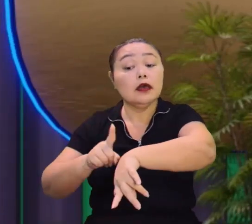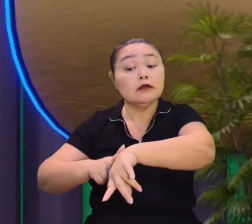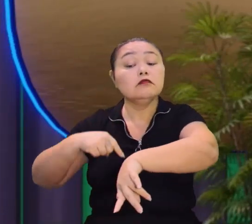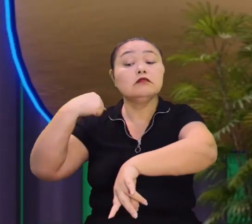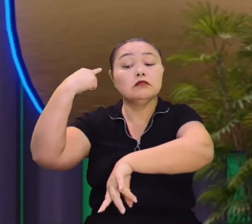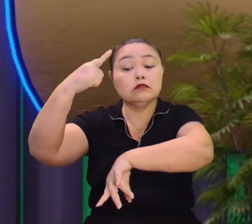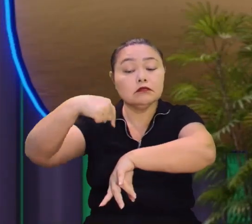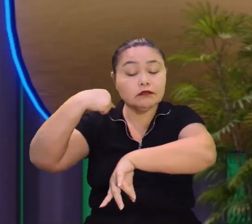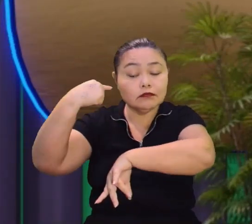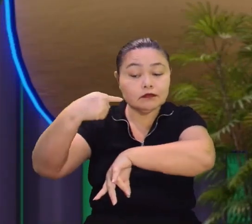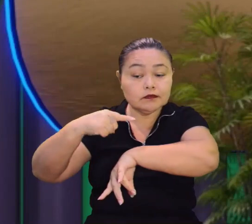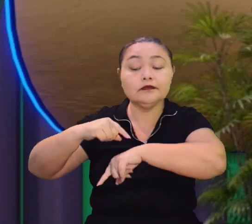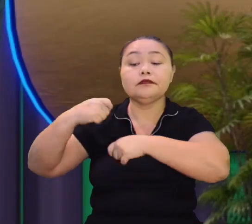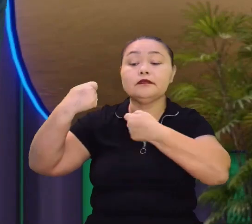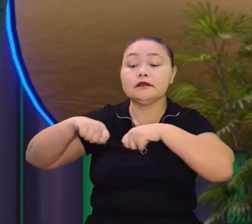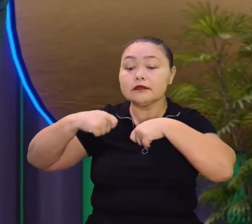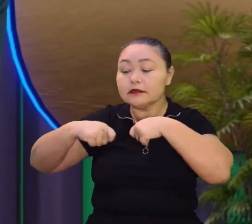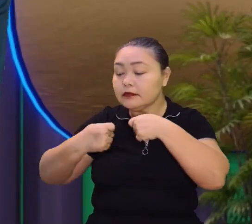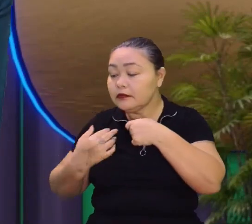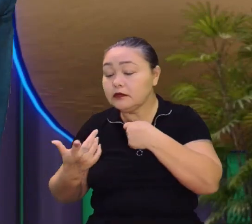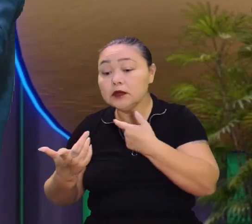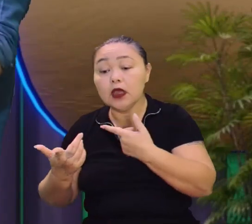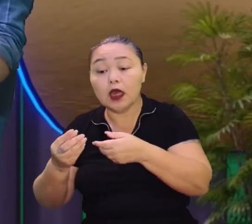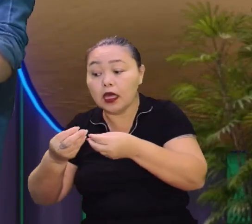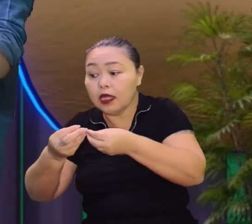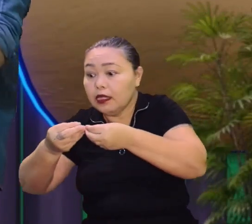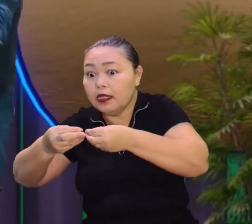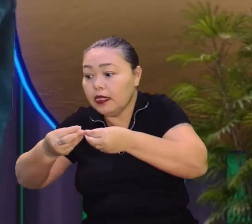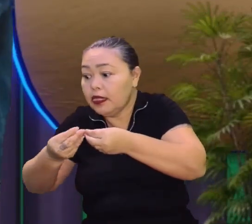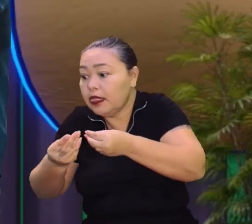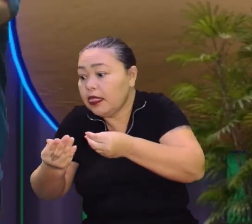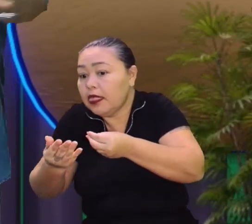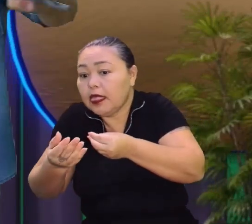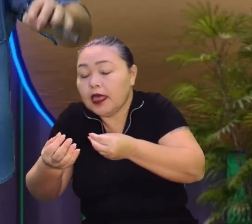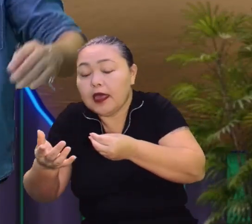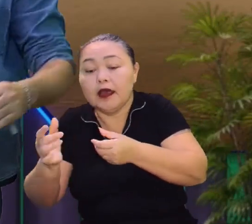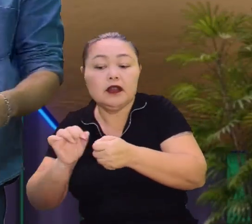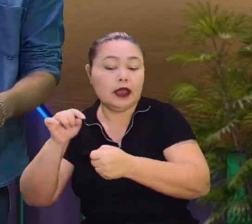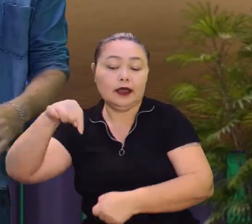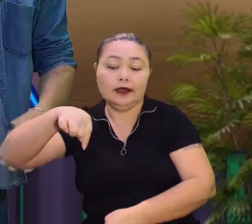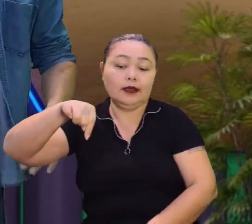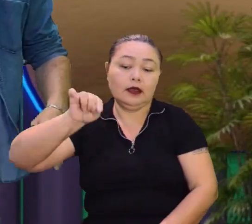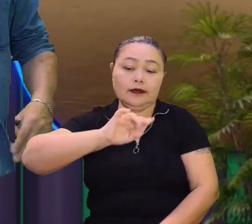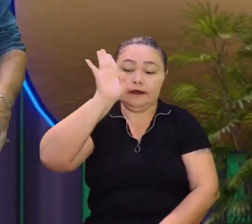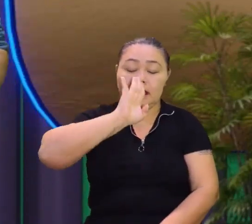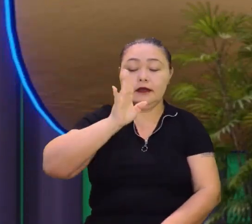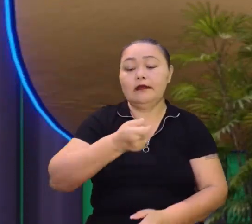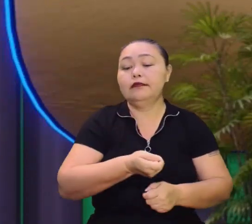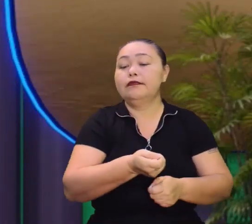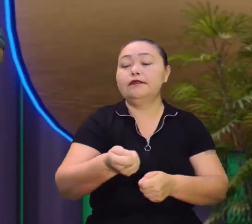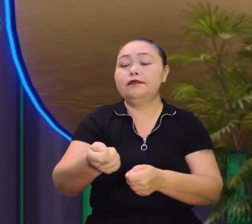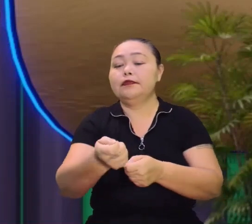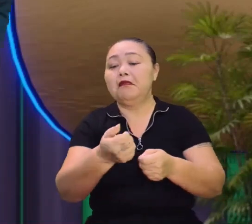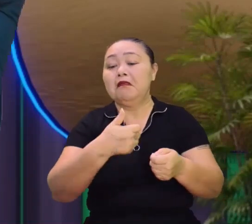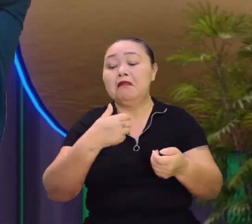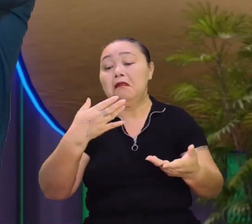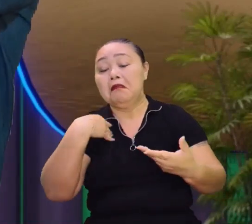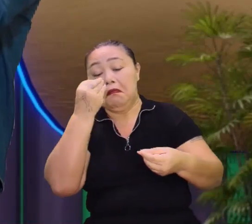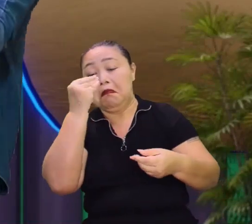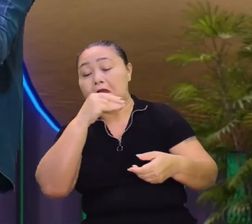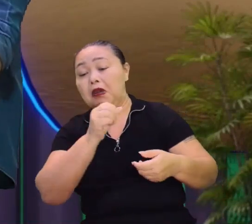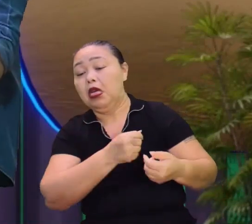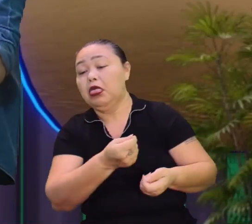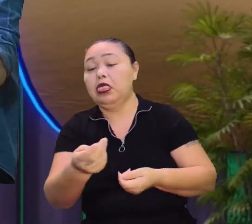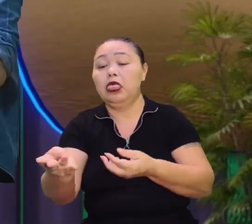molhar de novo. Sem desperdiçar uma gota. Exatamente. Não tem goteira assim que nem que a gente tem uma mangueira ali furada, não está nem aí,